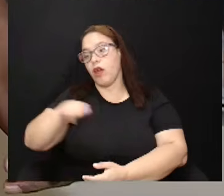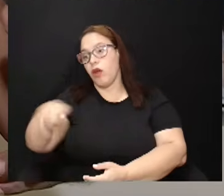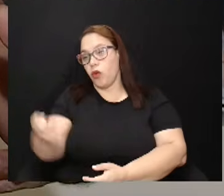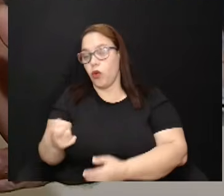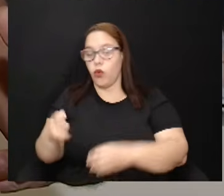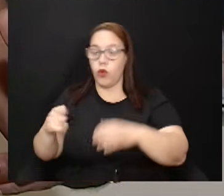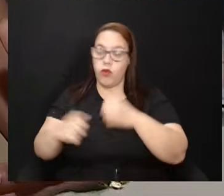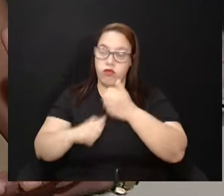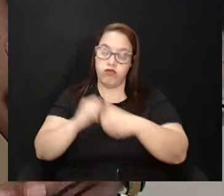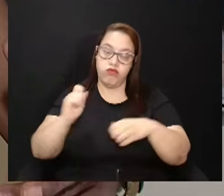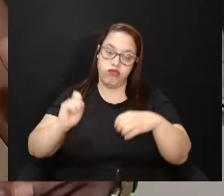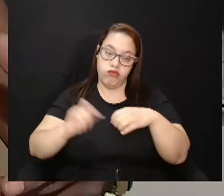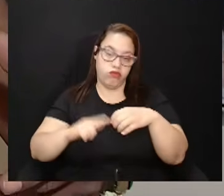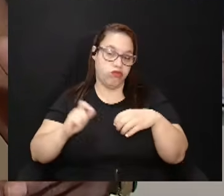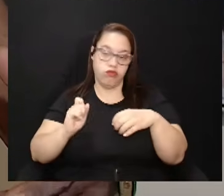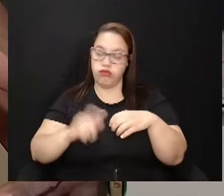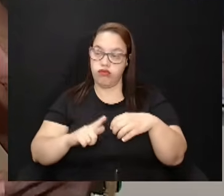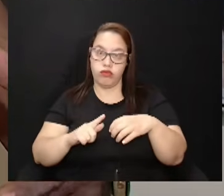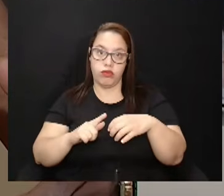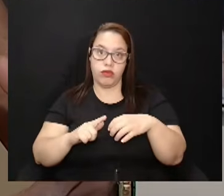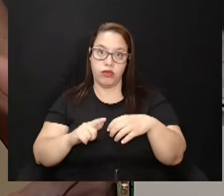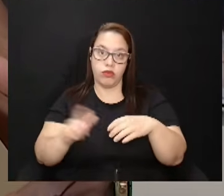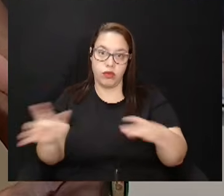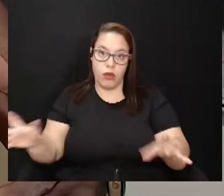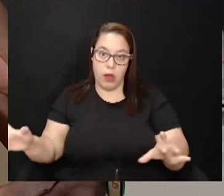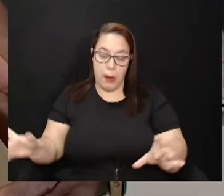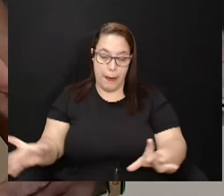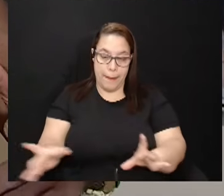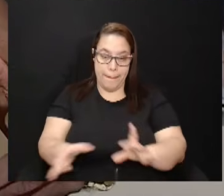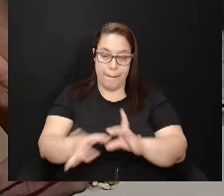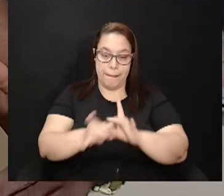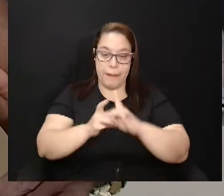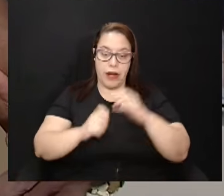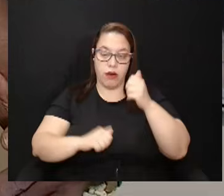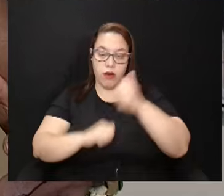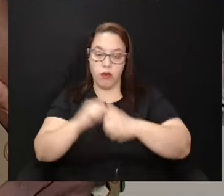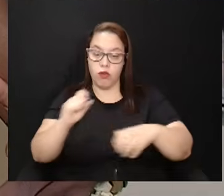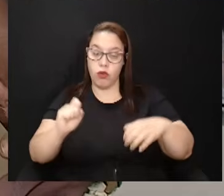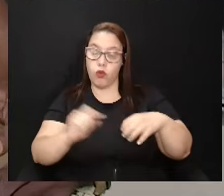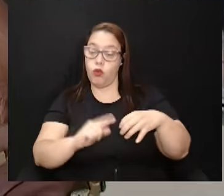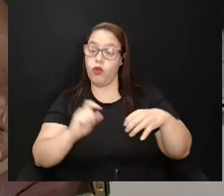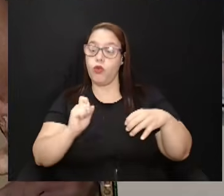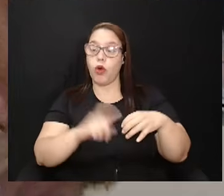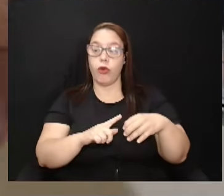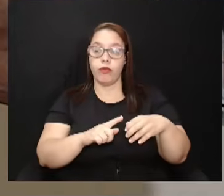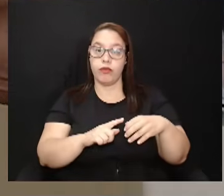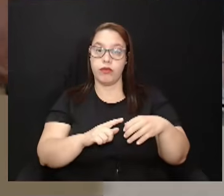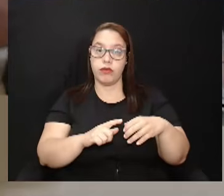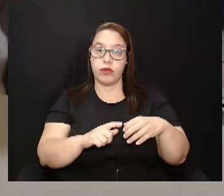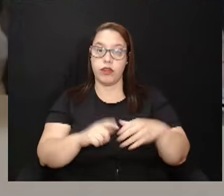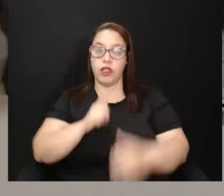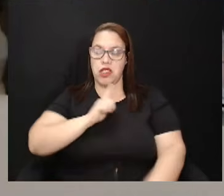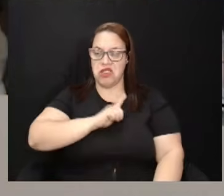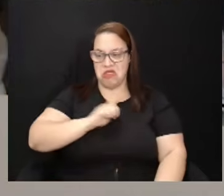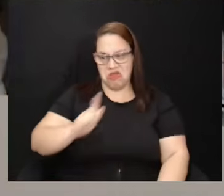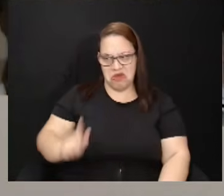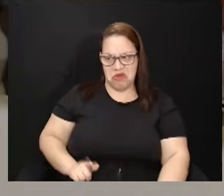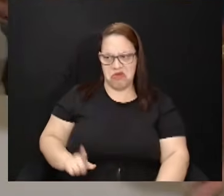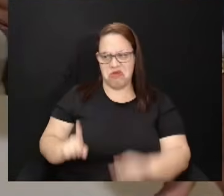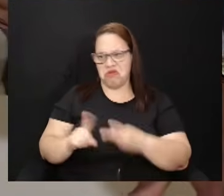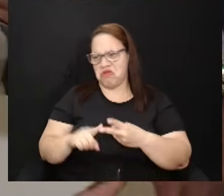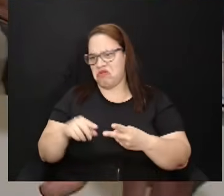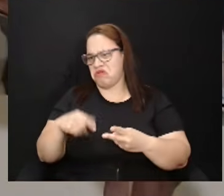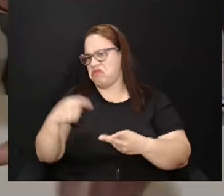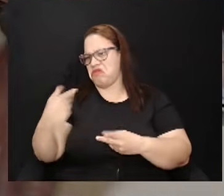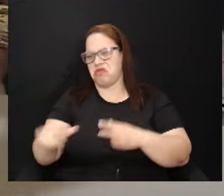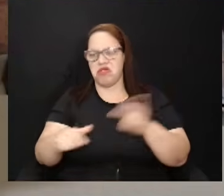futebol, uni o pessoal do futebol, entre Guarani, Andorinha, os times